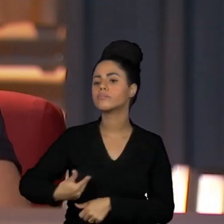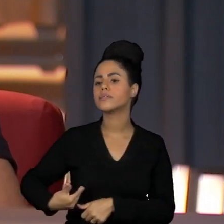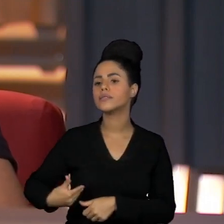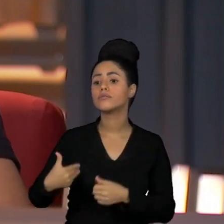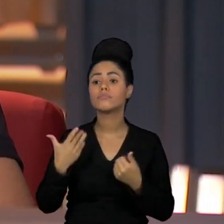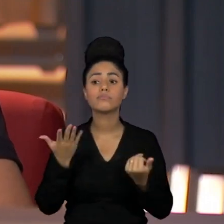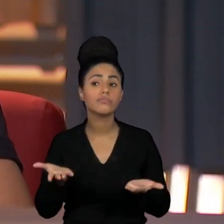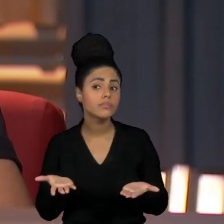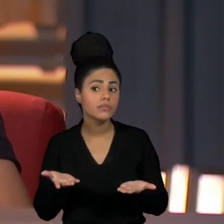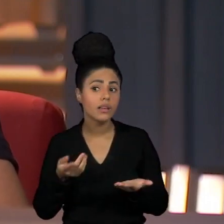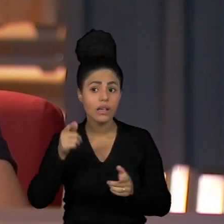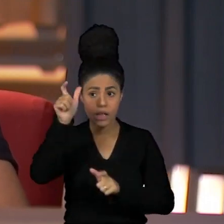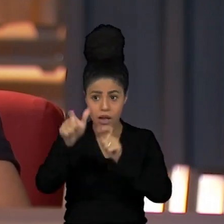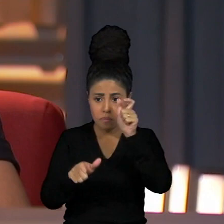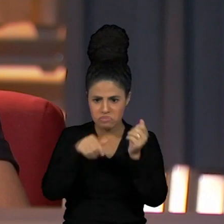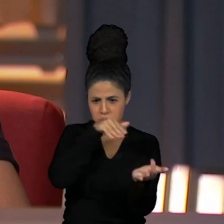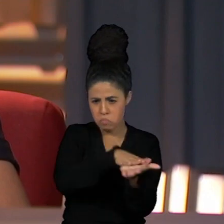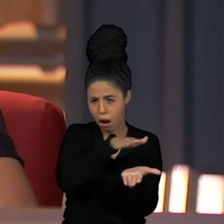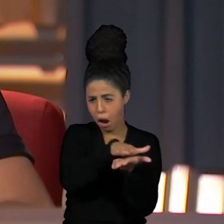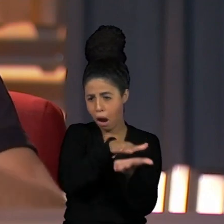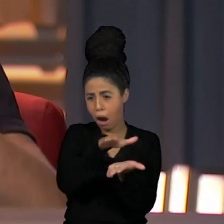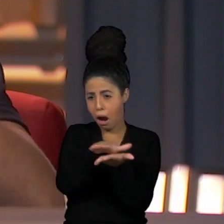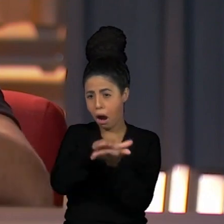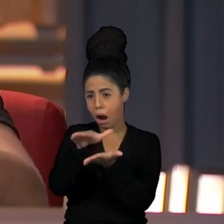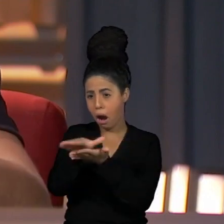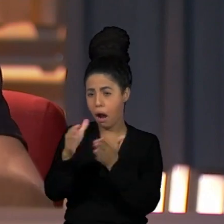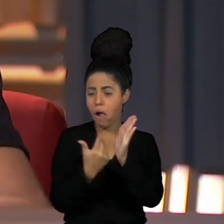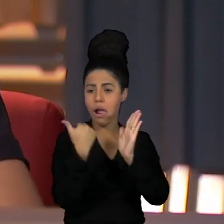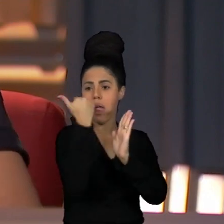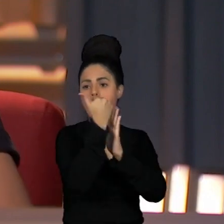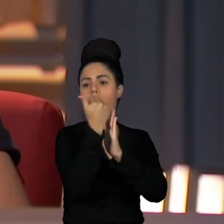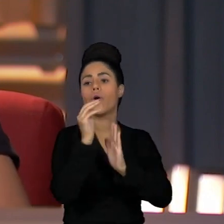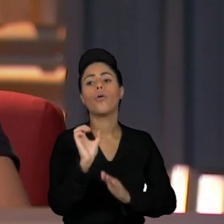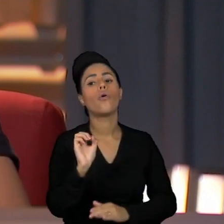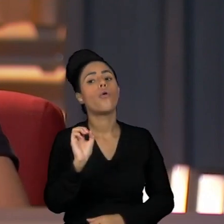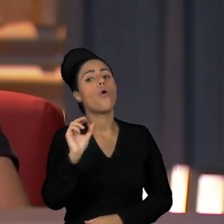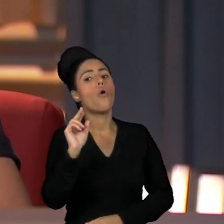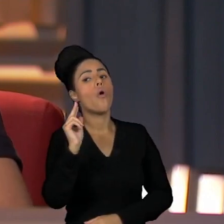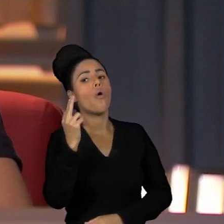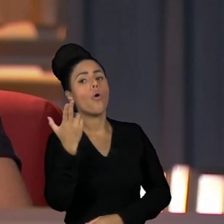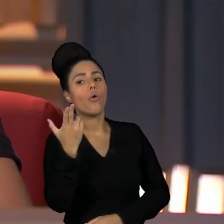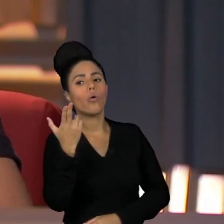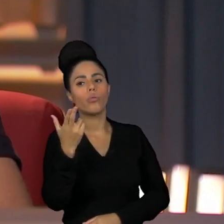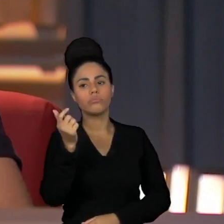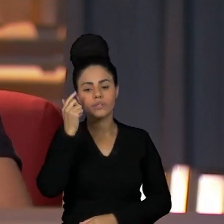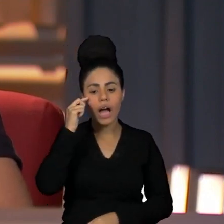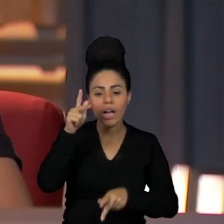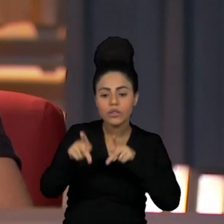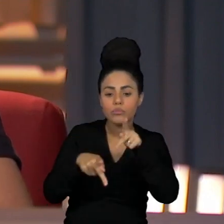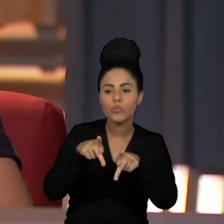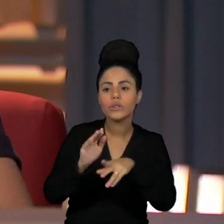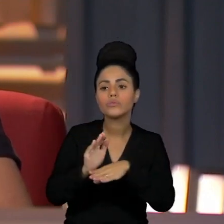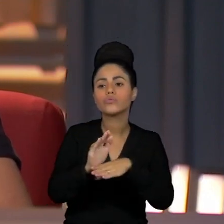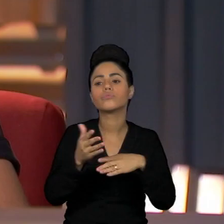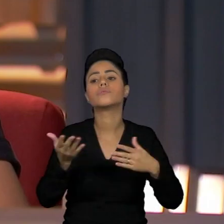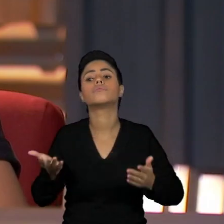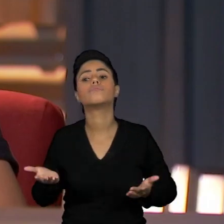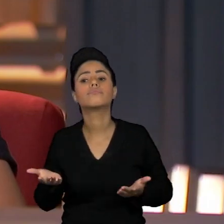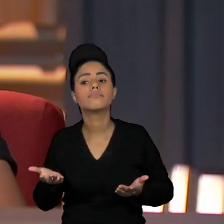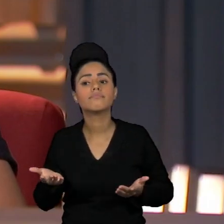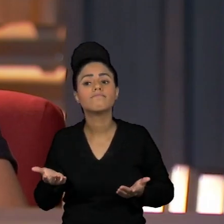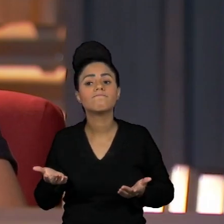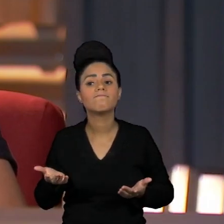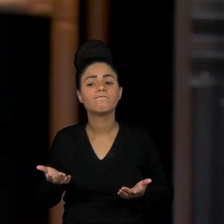ou o cara está gastando à toa, ou está indo diretamente ali para algo para a população. Então é uma questão